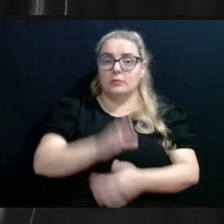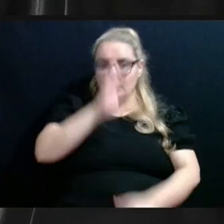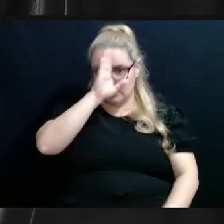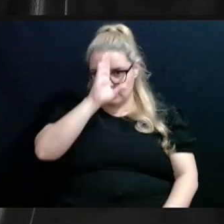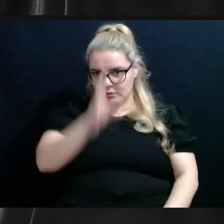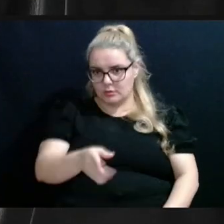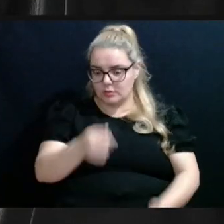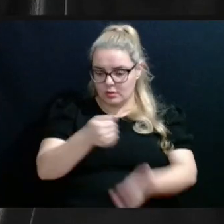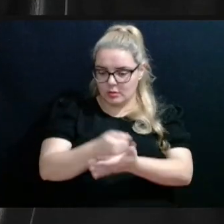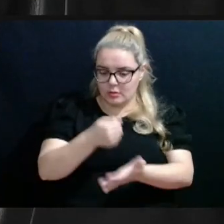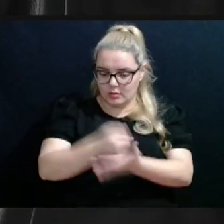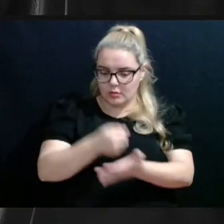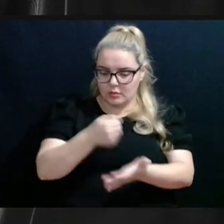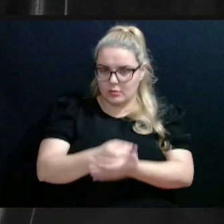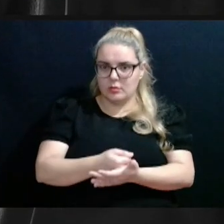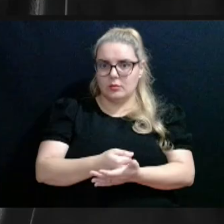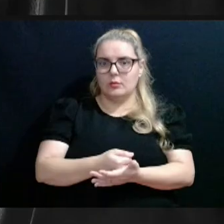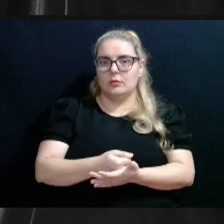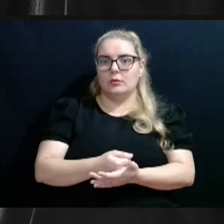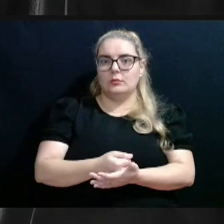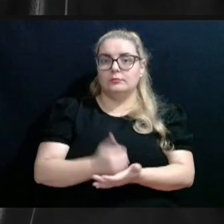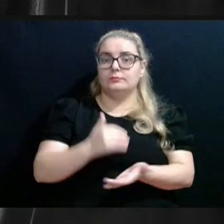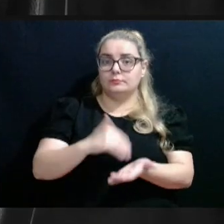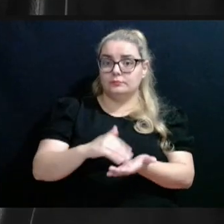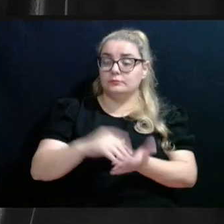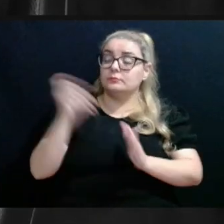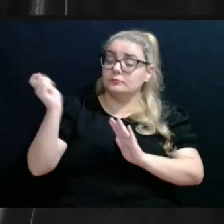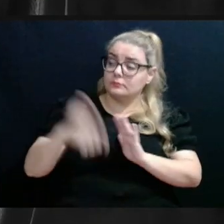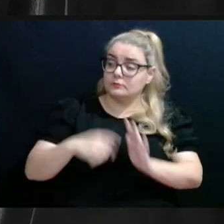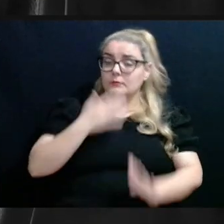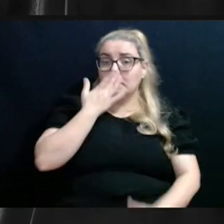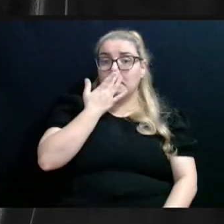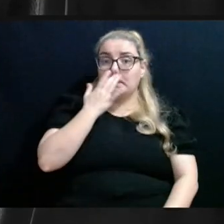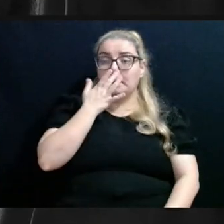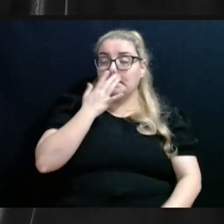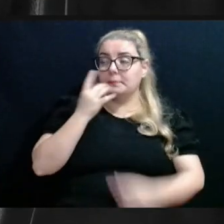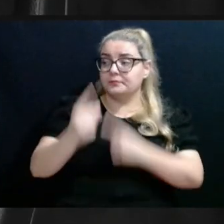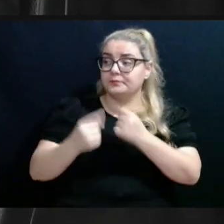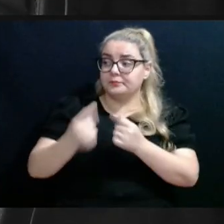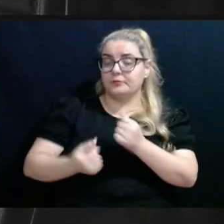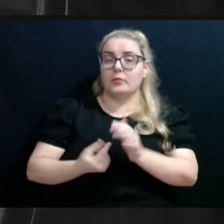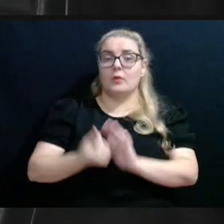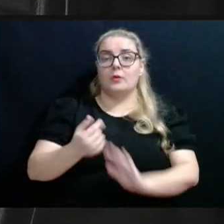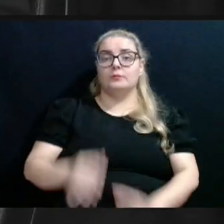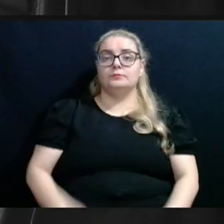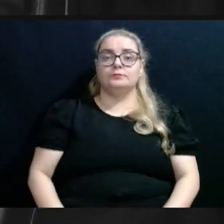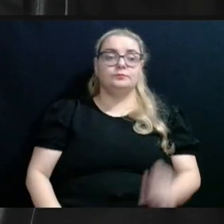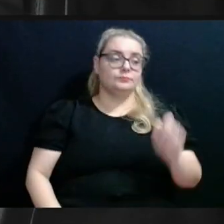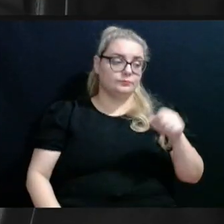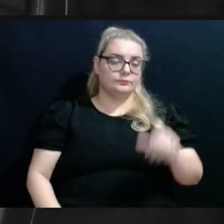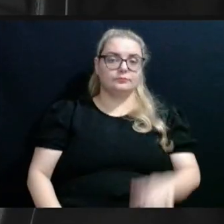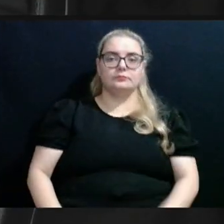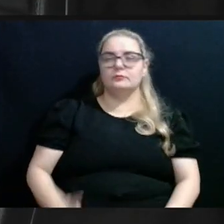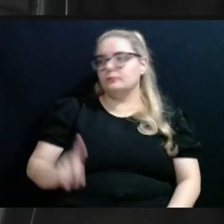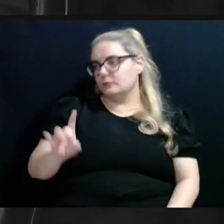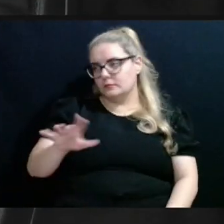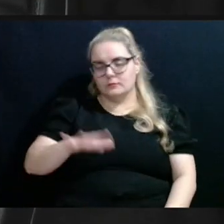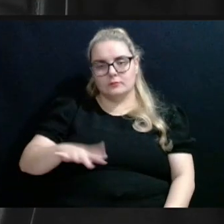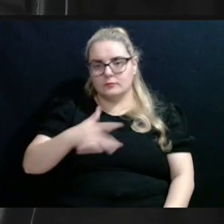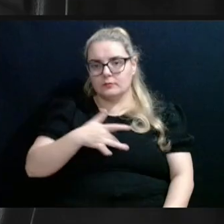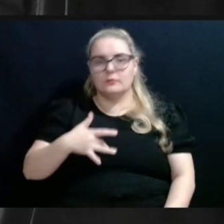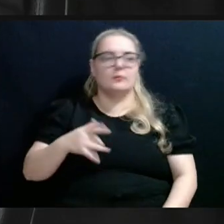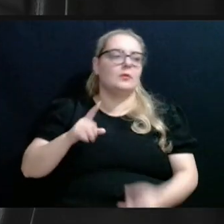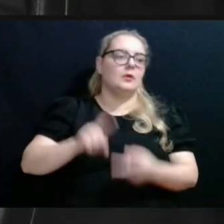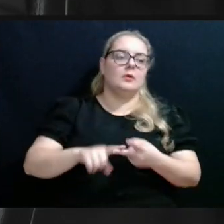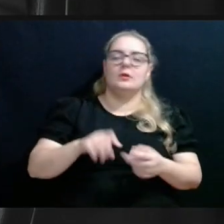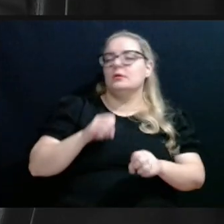obriga aquela secretaria a executar aquele orçamento, né? Não somente na área da saúde, mas na área da educação também, na